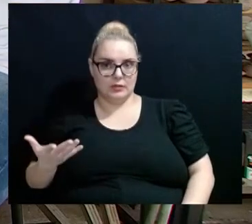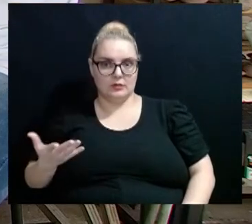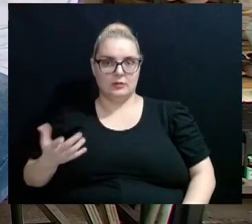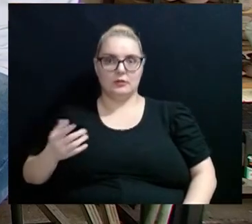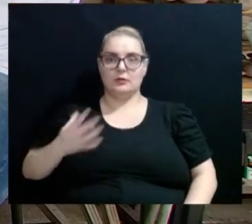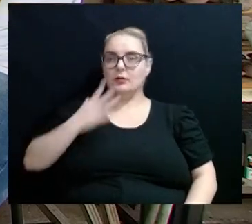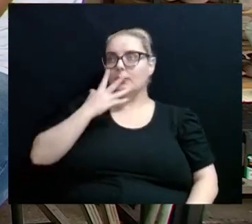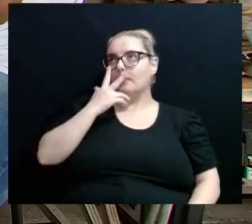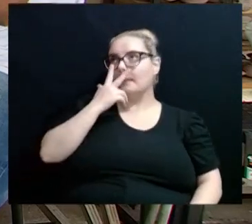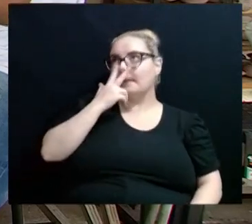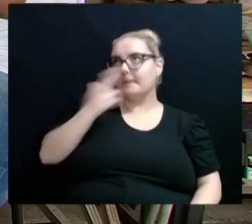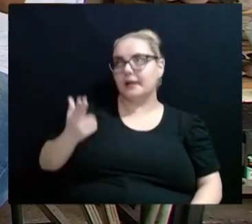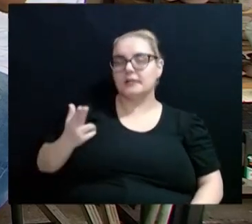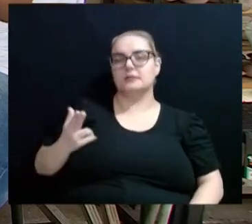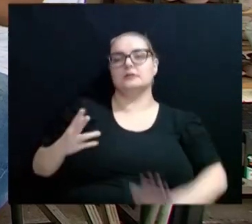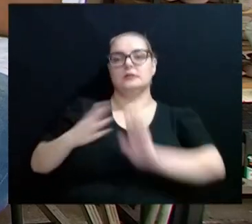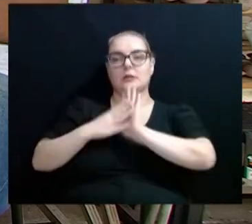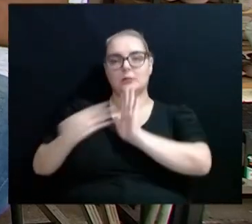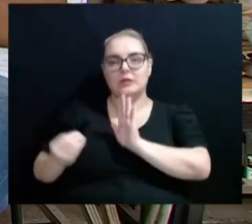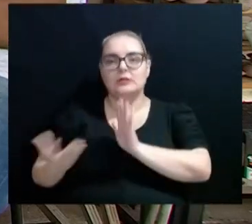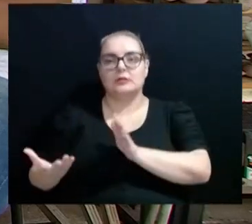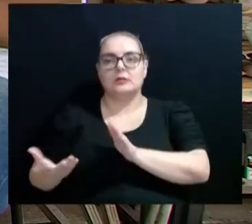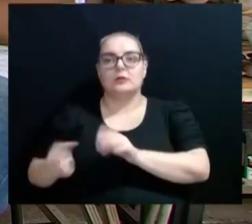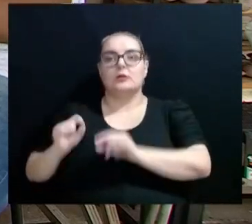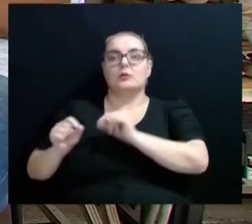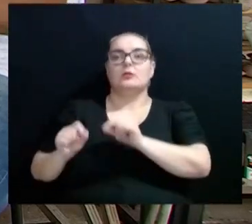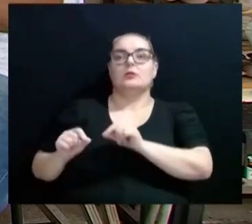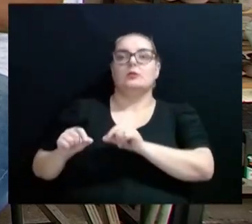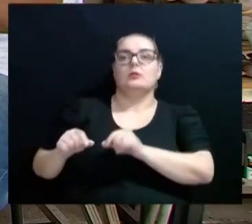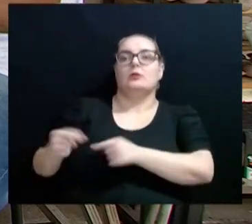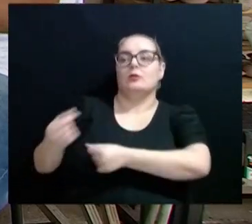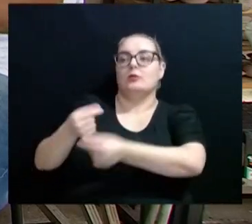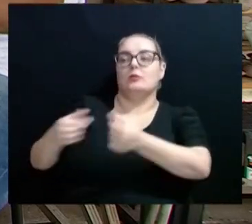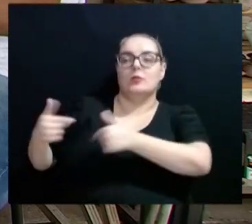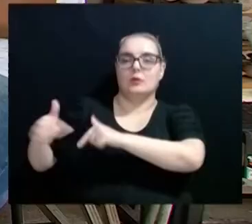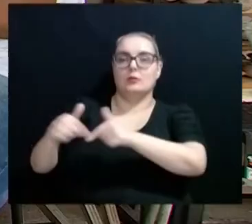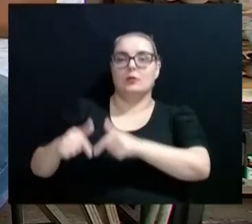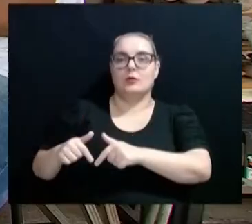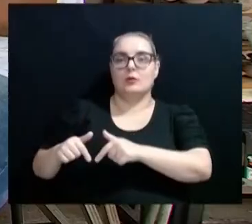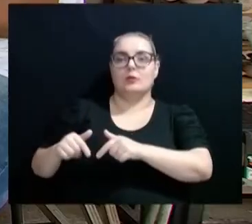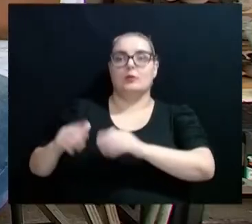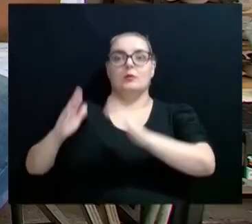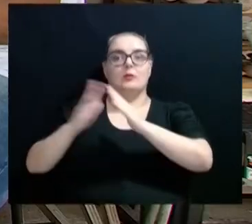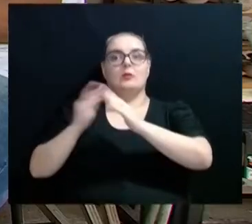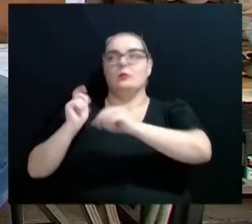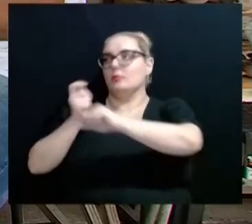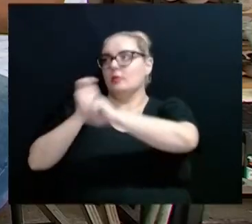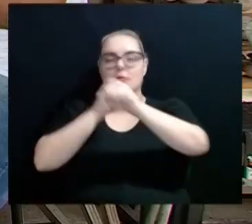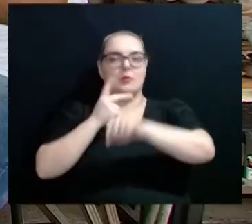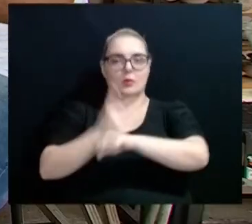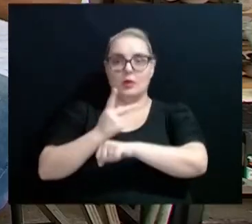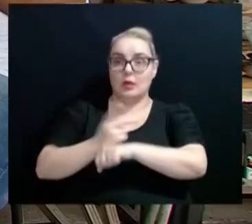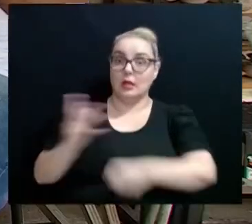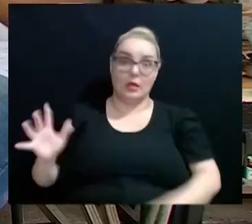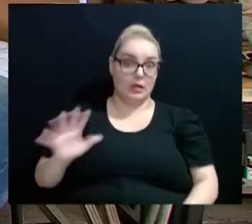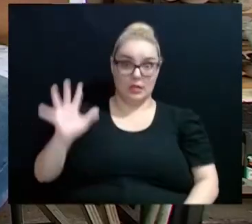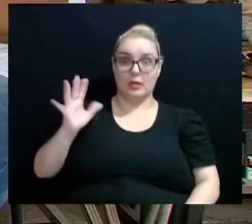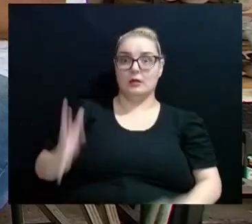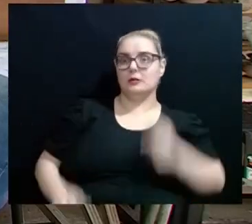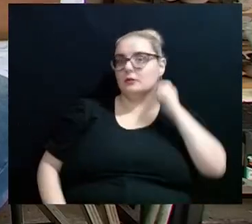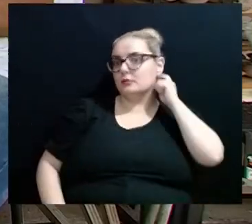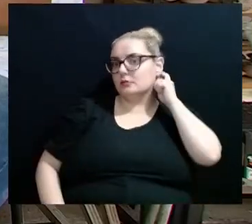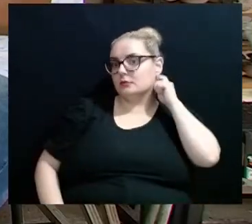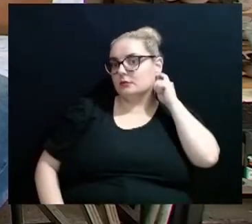conhecimento de cenografia. Então, a gente consegue imitar materiais. Aí eu olho que o mercado de pedras, a pessoa que fechar uma casa inteira de pedra,